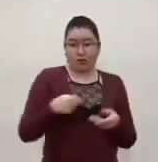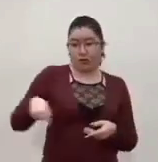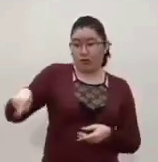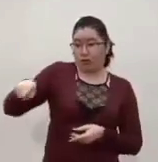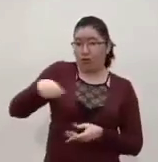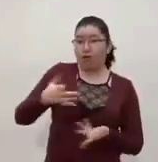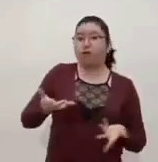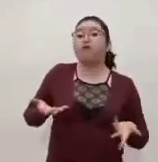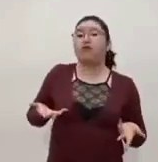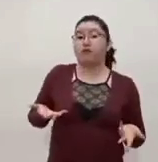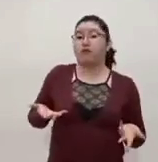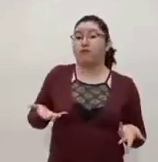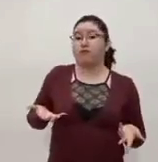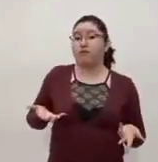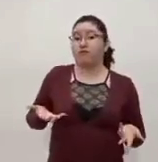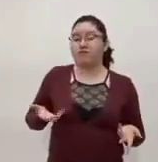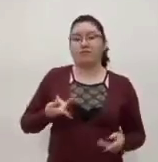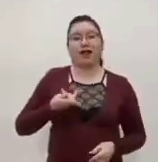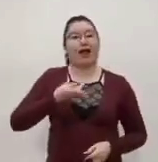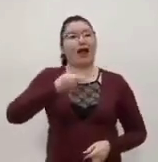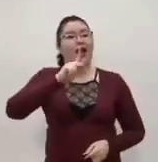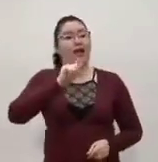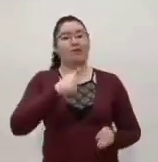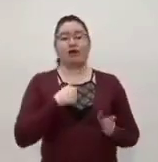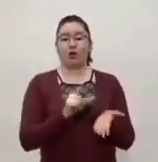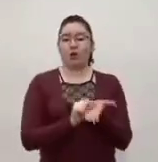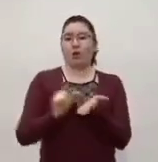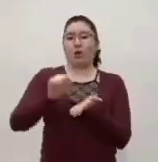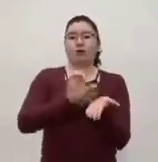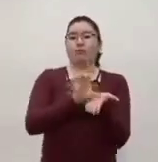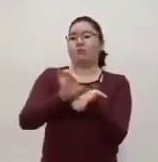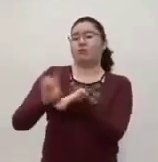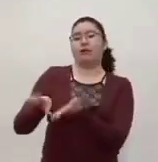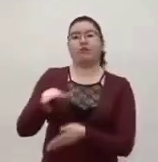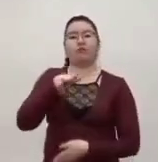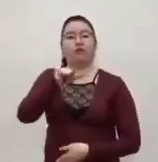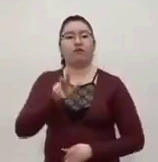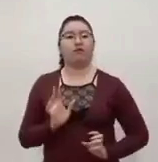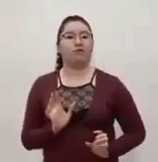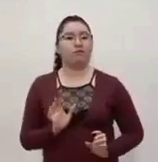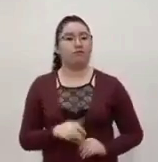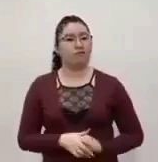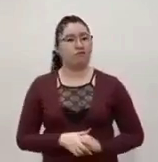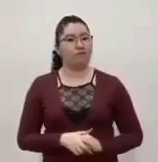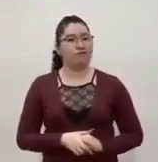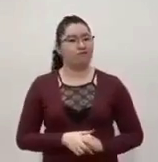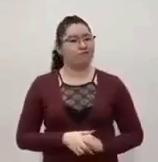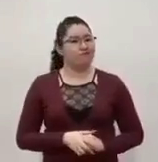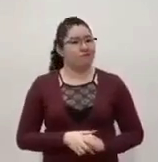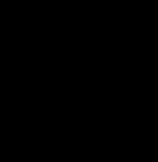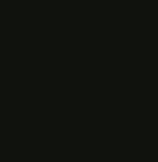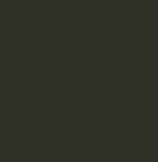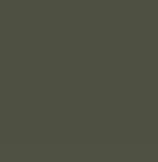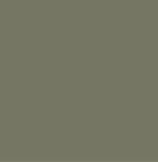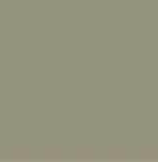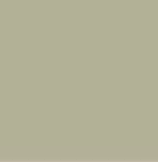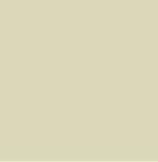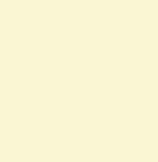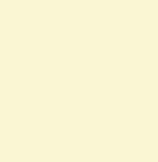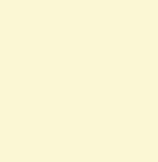Ah, pero eso sí, 18 tweets. ¿O no?